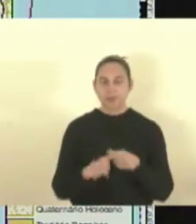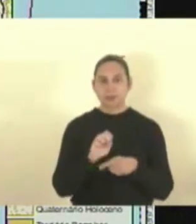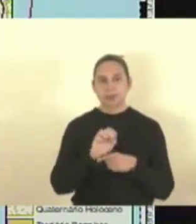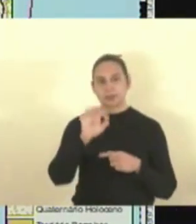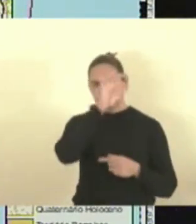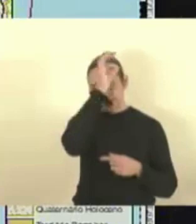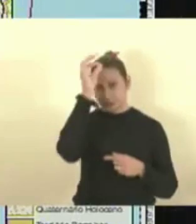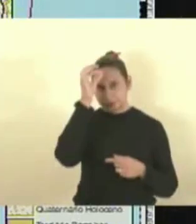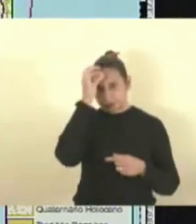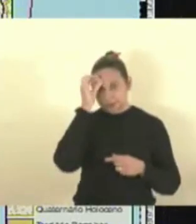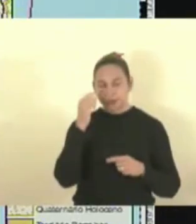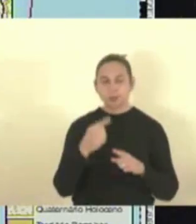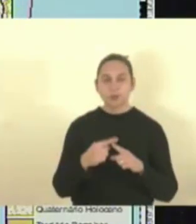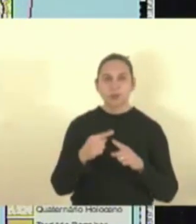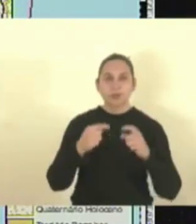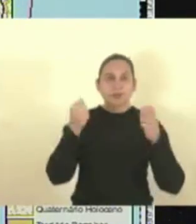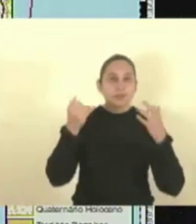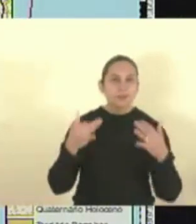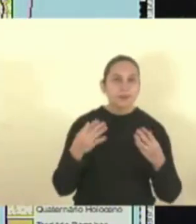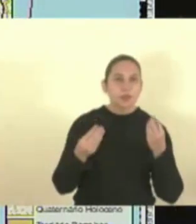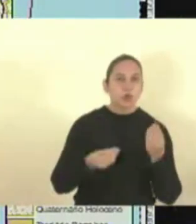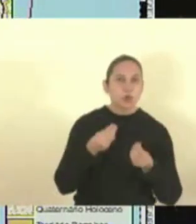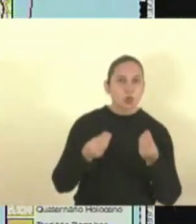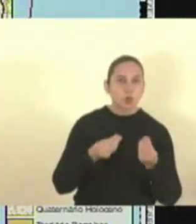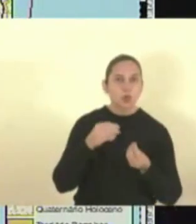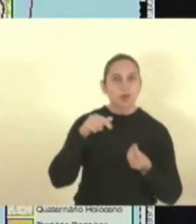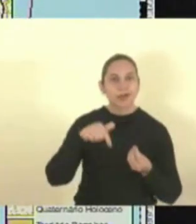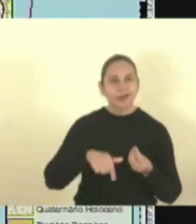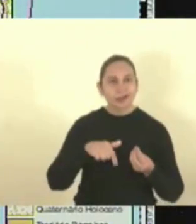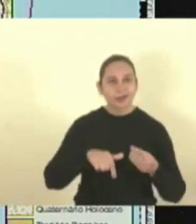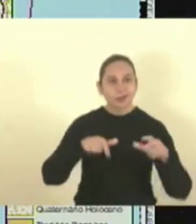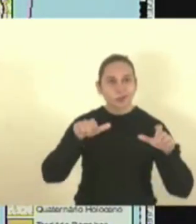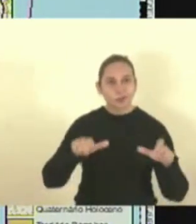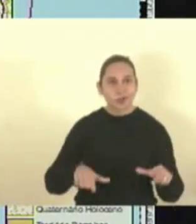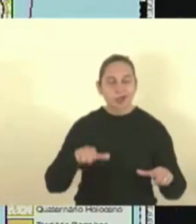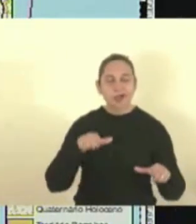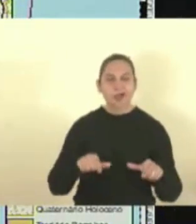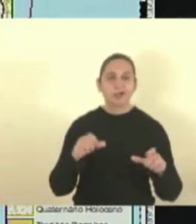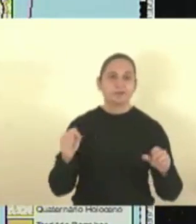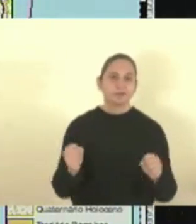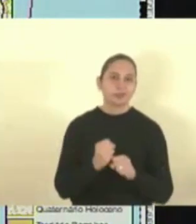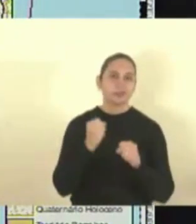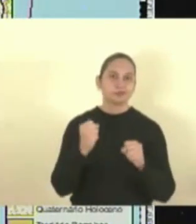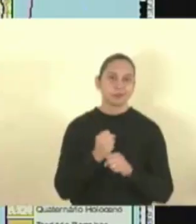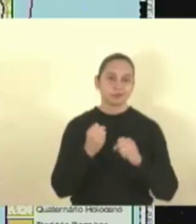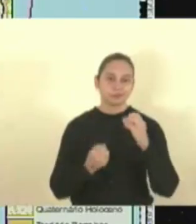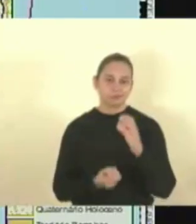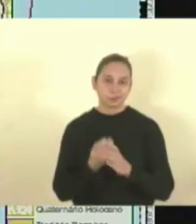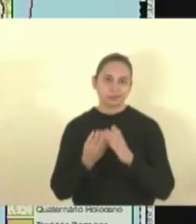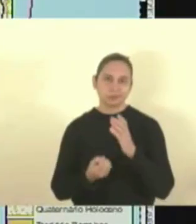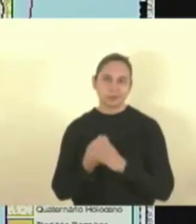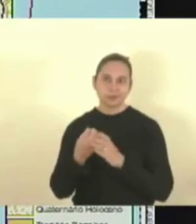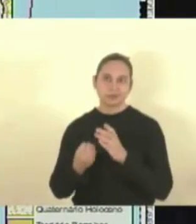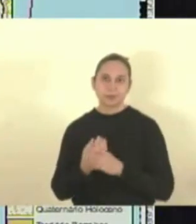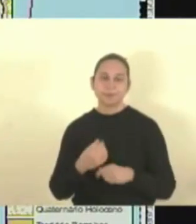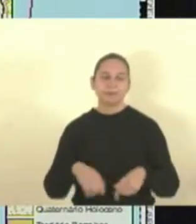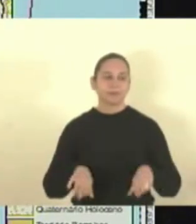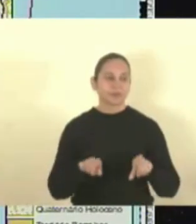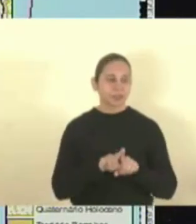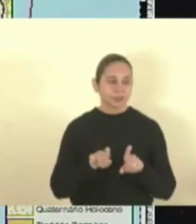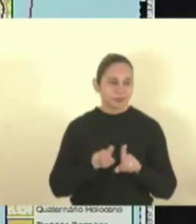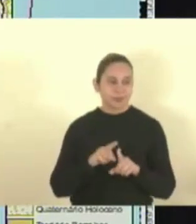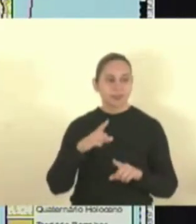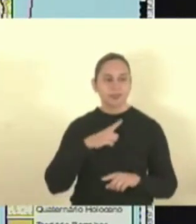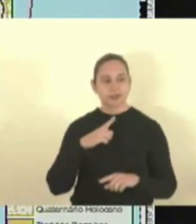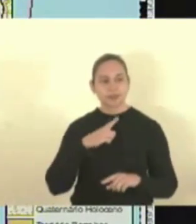bacana para explicar como a região costeira do Espírito Santo foi formada, né? A gente tem essas planícies marinhas que